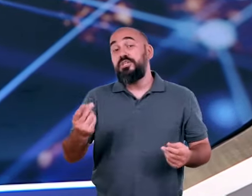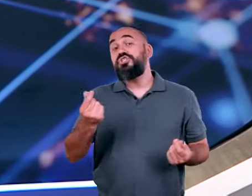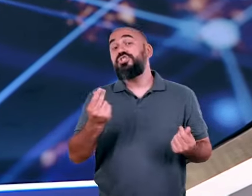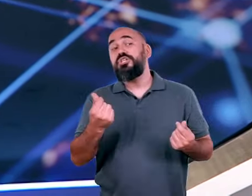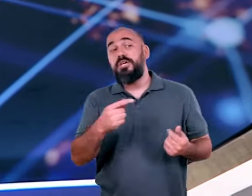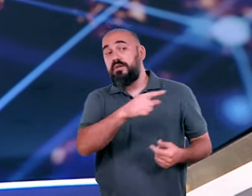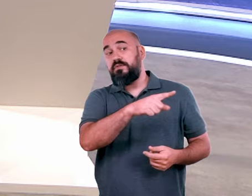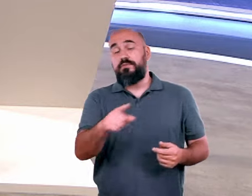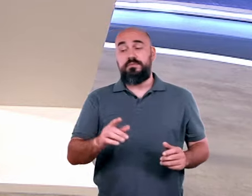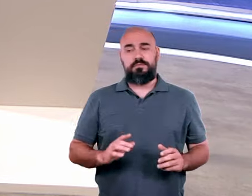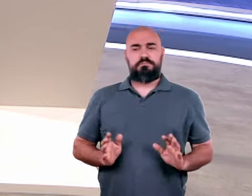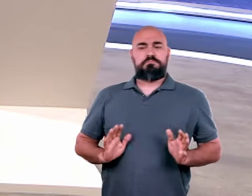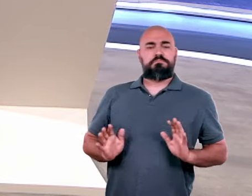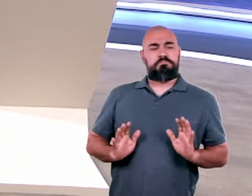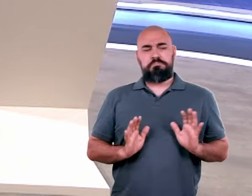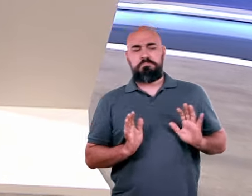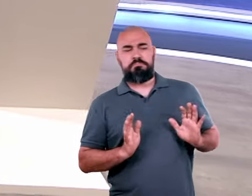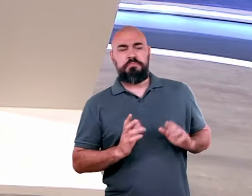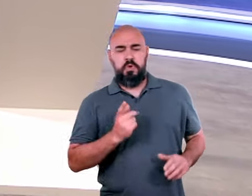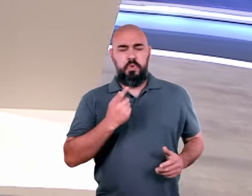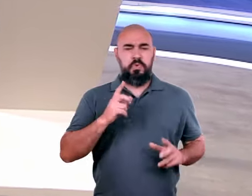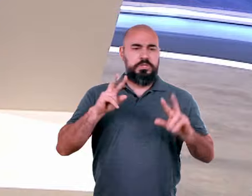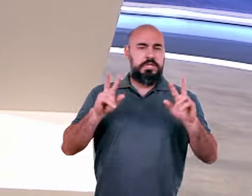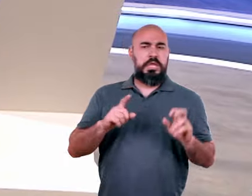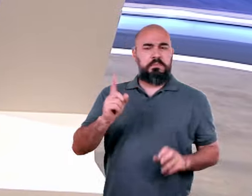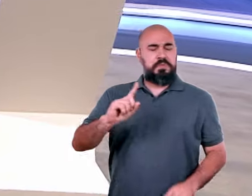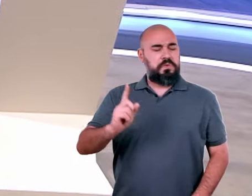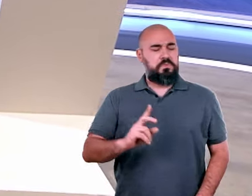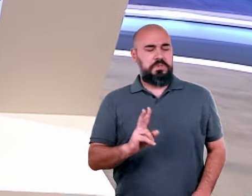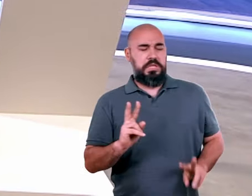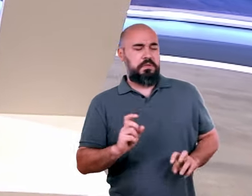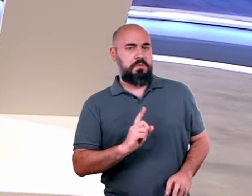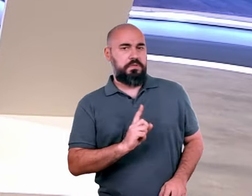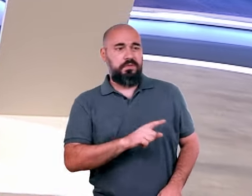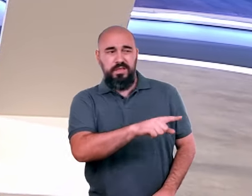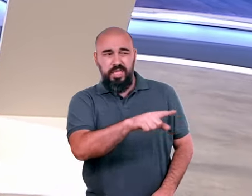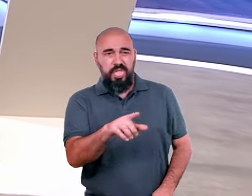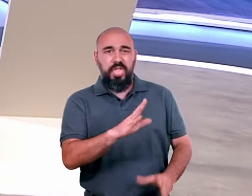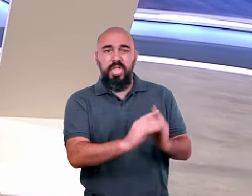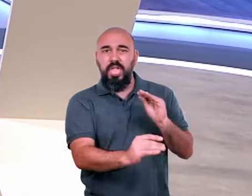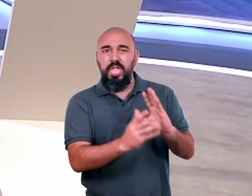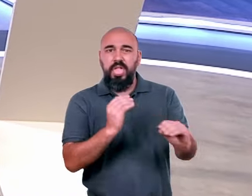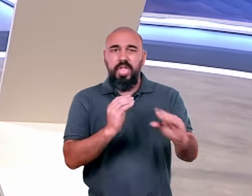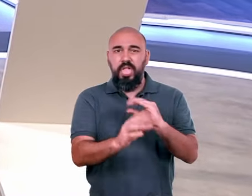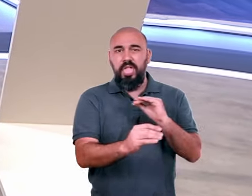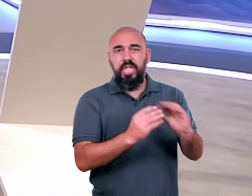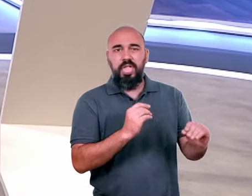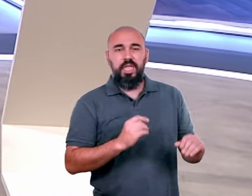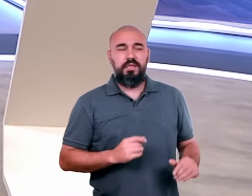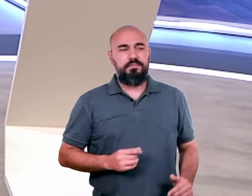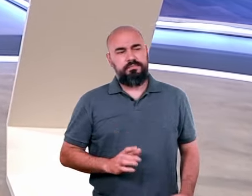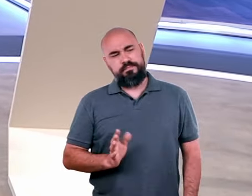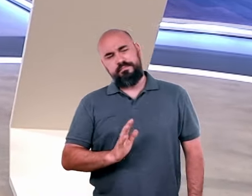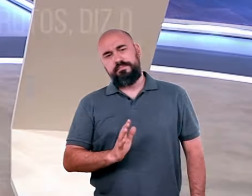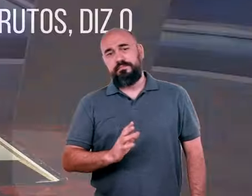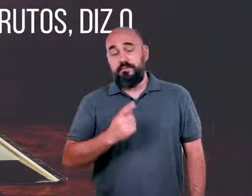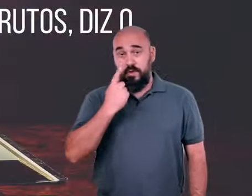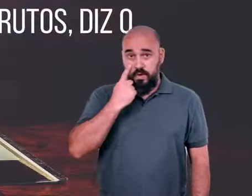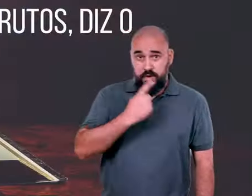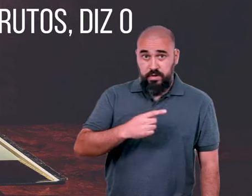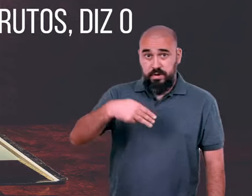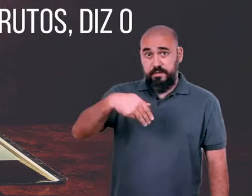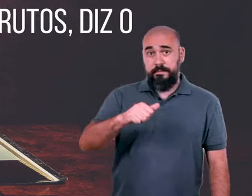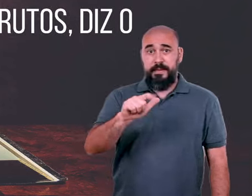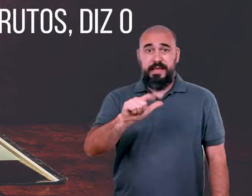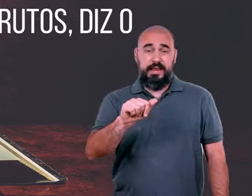dinheiro. Na Bíblia, nós vemos o seguinte, veja comigo, Malaquias capítulo 3, versos 10 e 11.